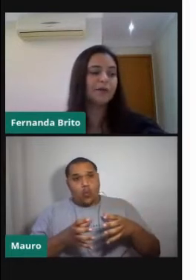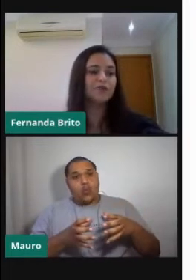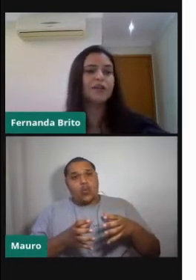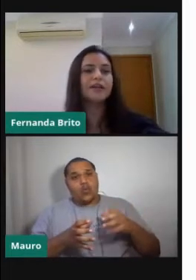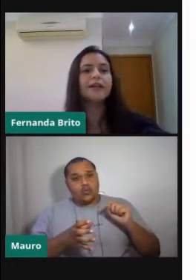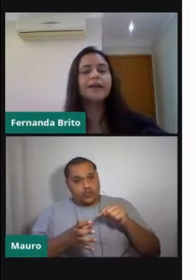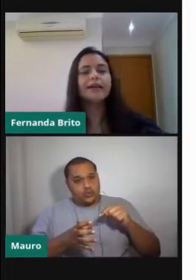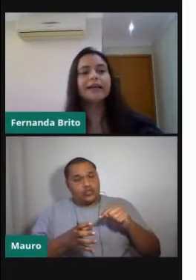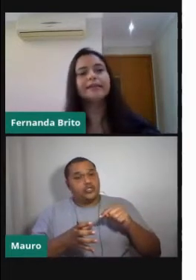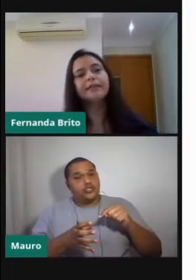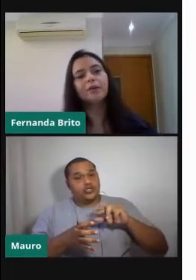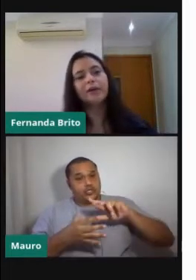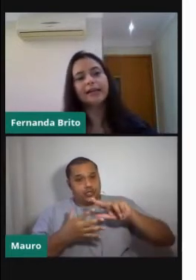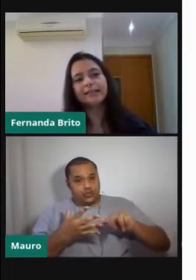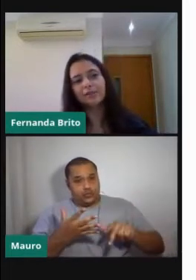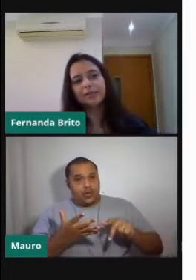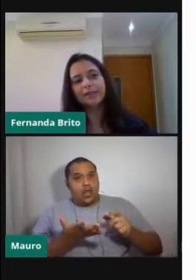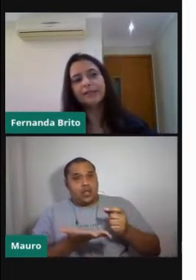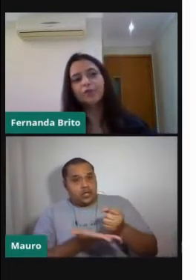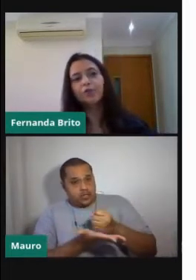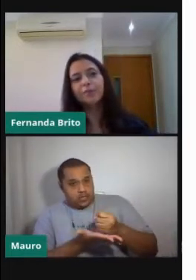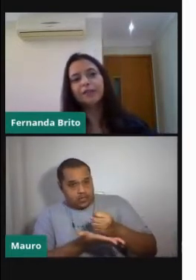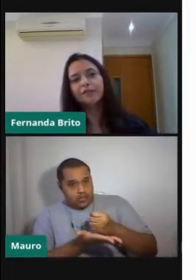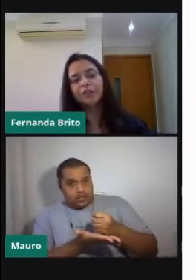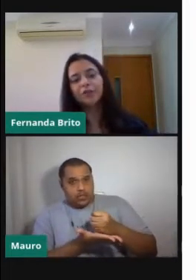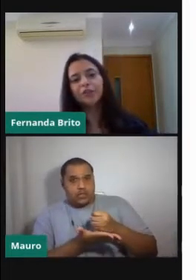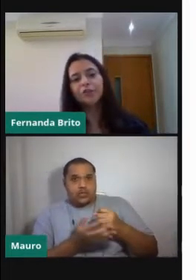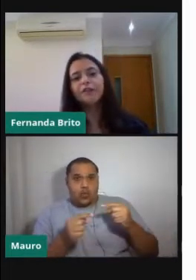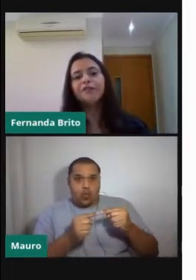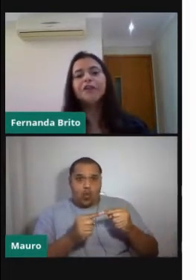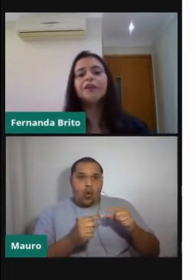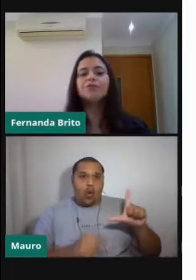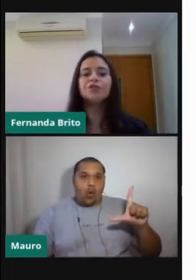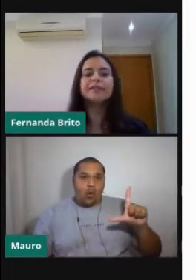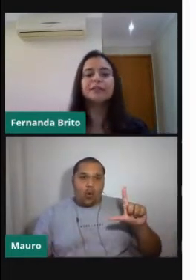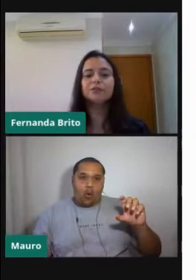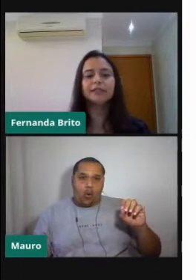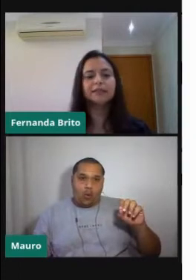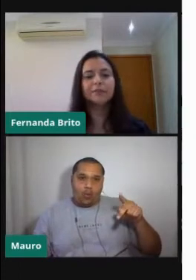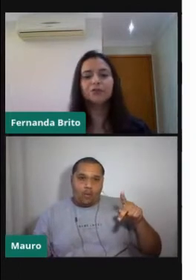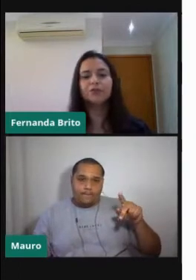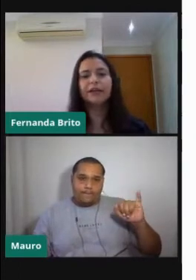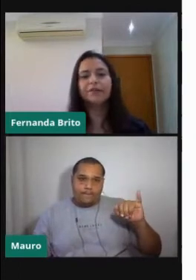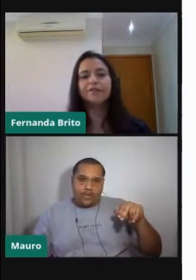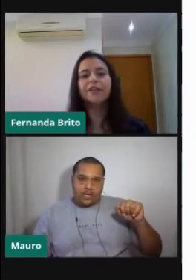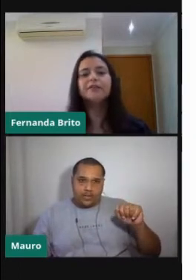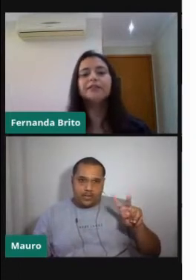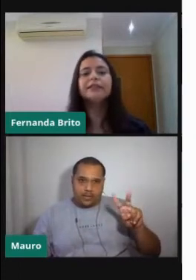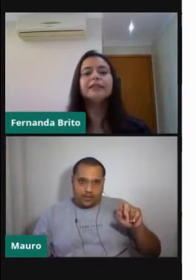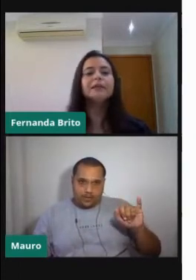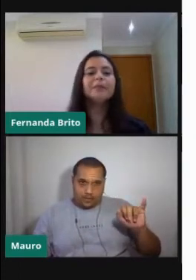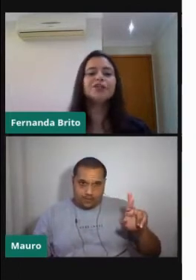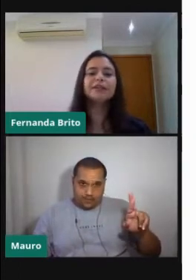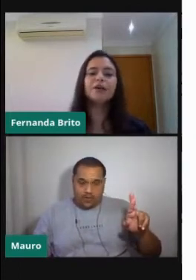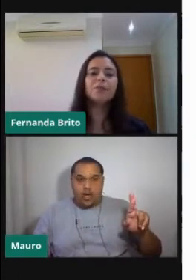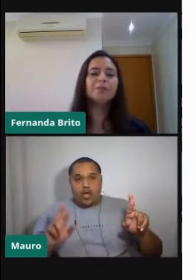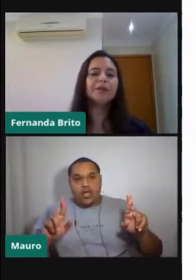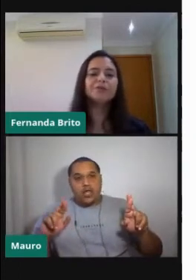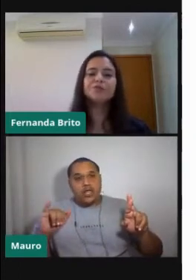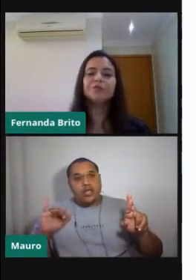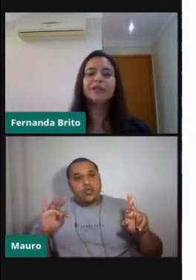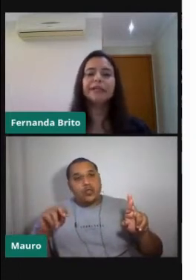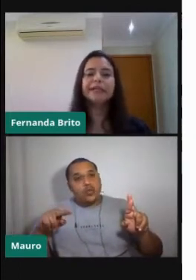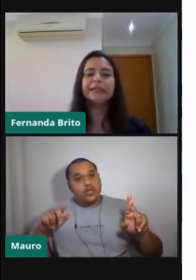de fármacos, né, então, essa associação do lopinavir e do ritonavir, utilizado no tratamento do HIV, né, mas que